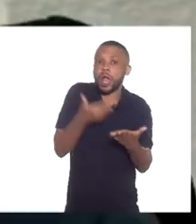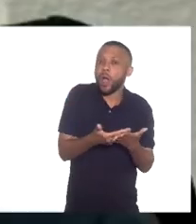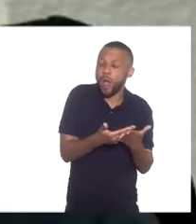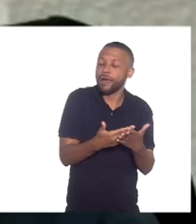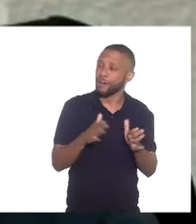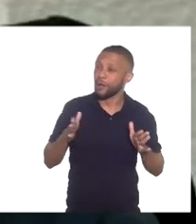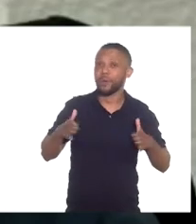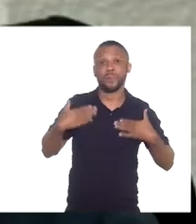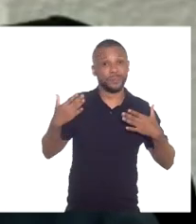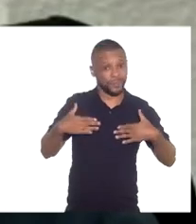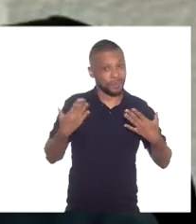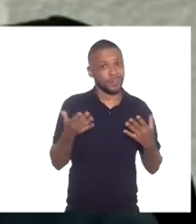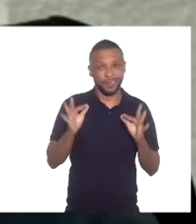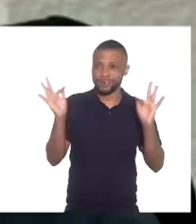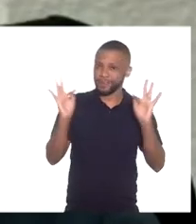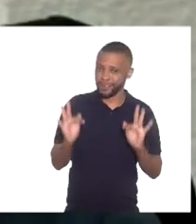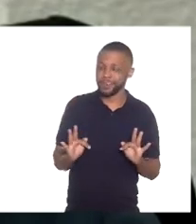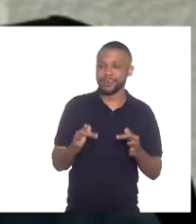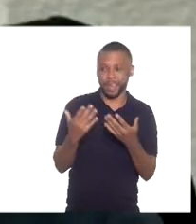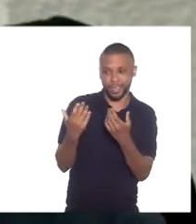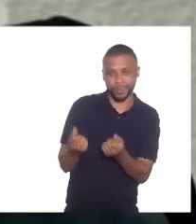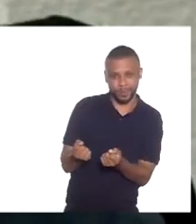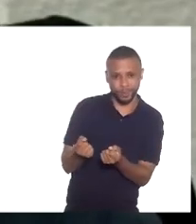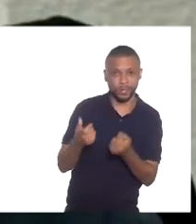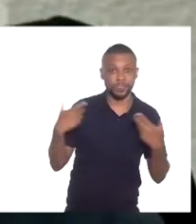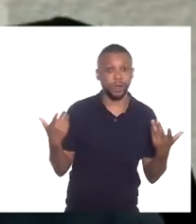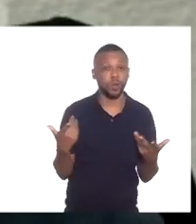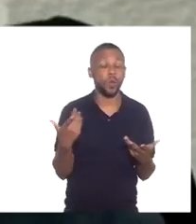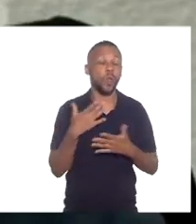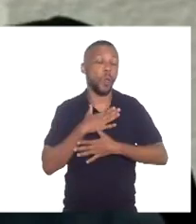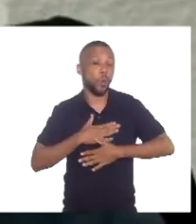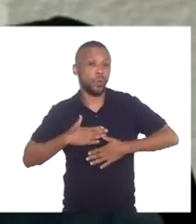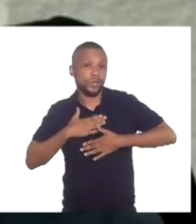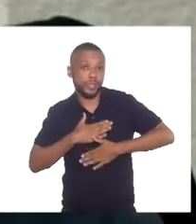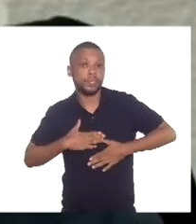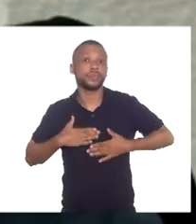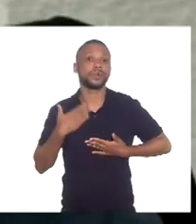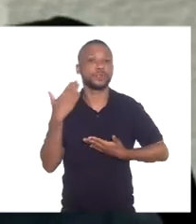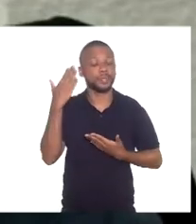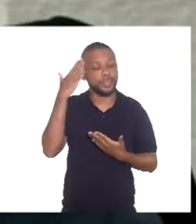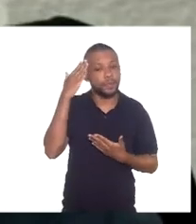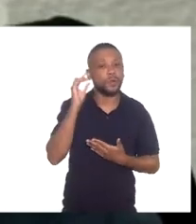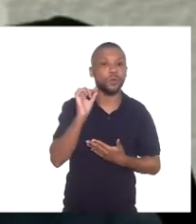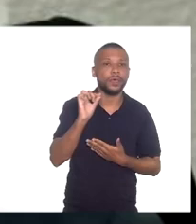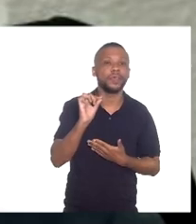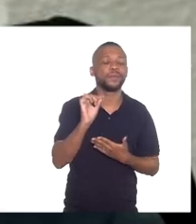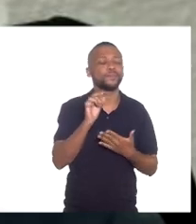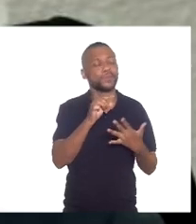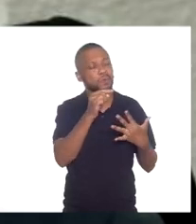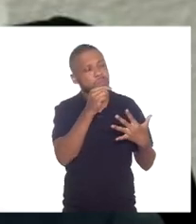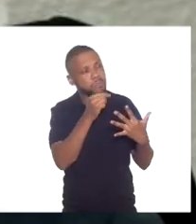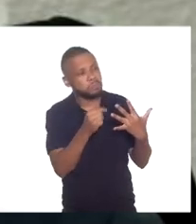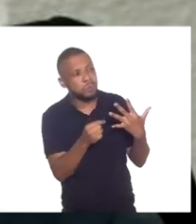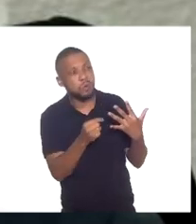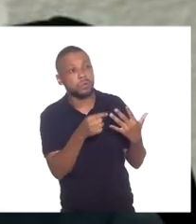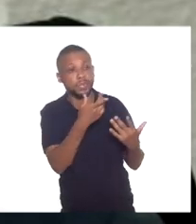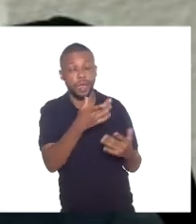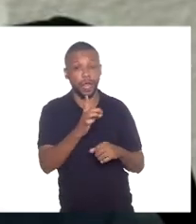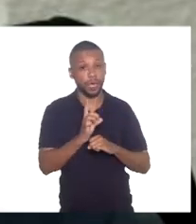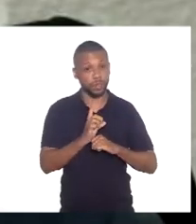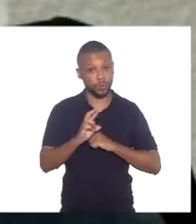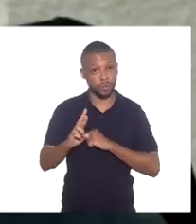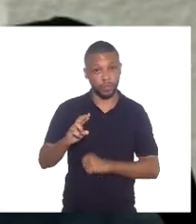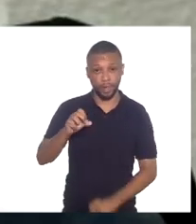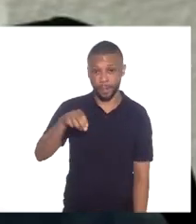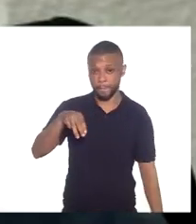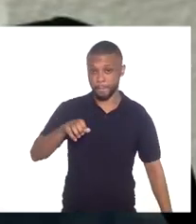isso para nós está sendo uma alegria muito grande. Eu gostaria de sair daqui, além de todas as outras questões que a doutora Magda queira comentar,